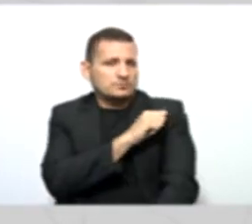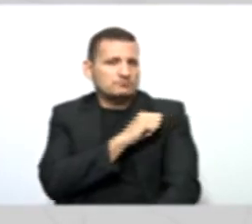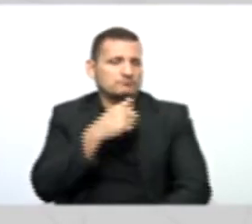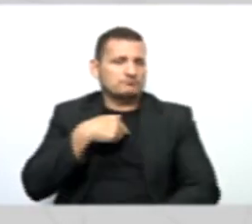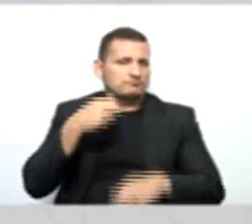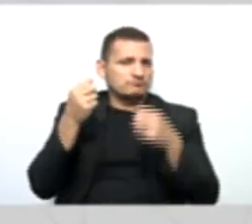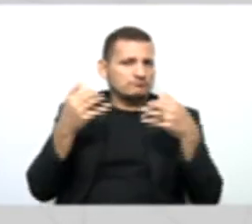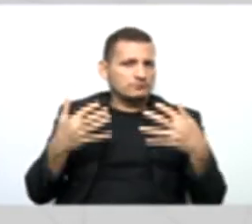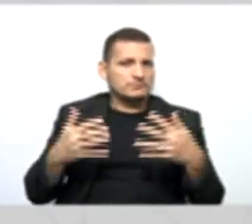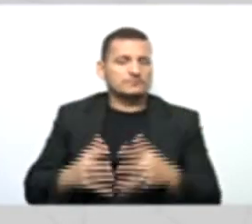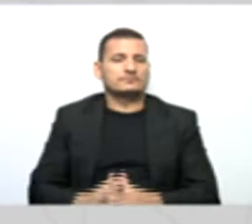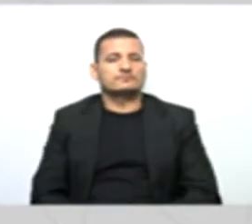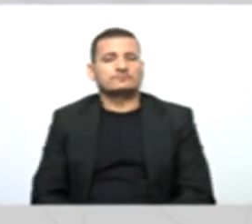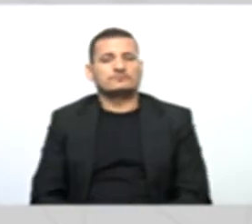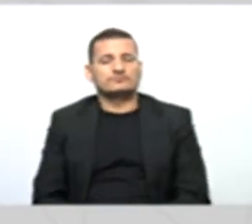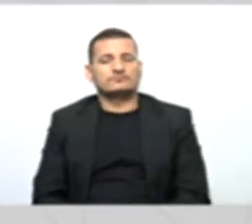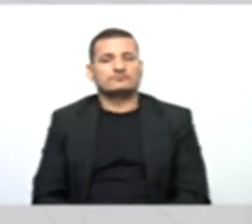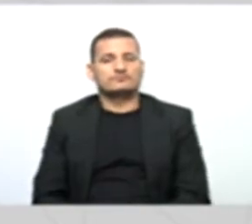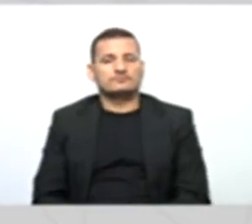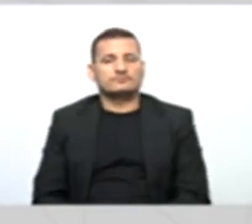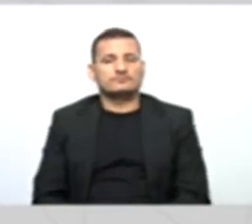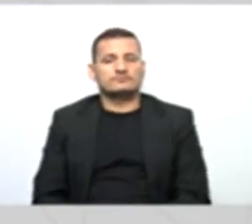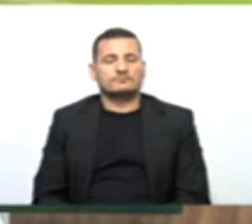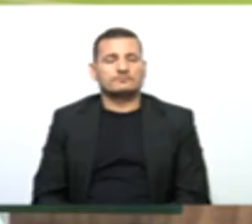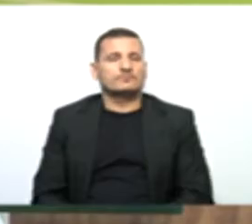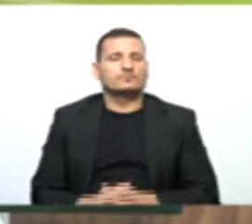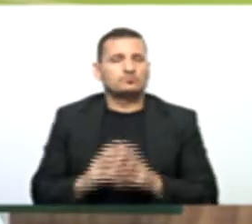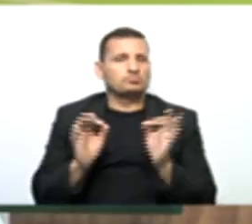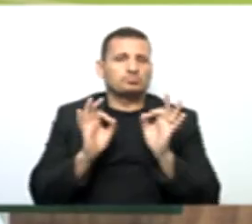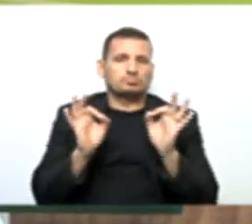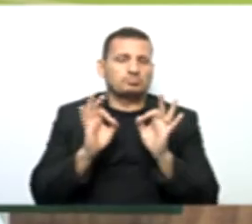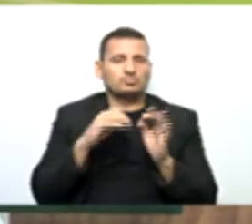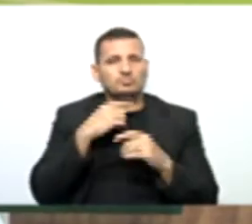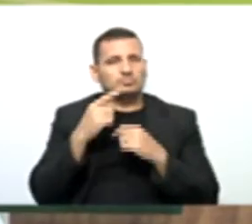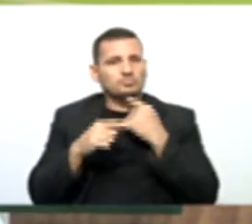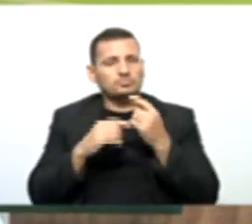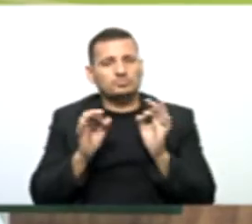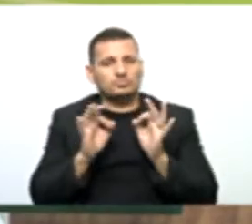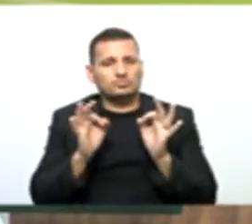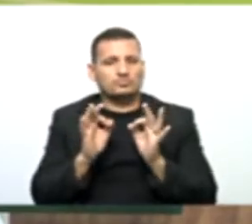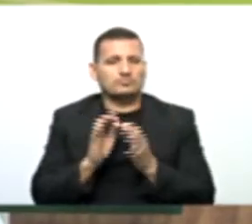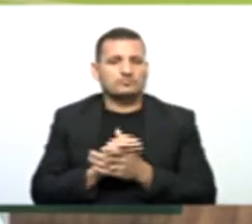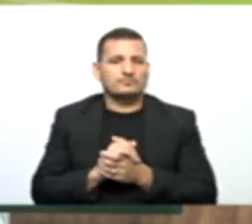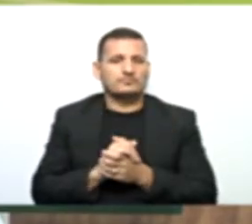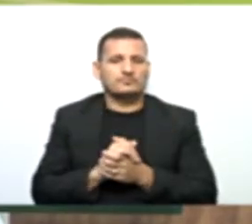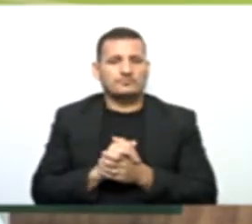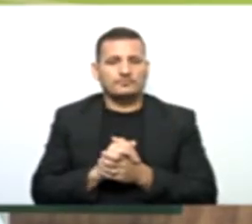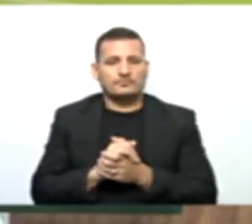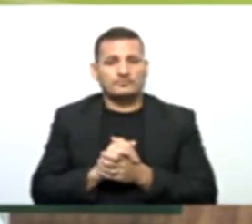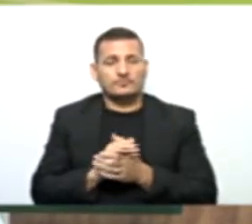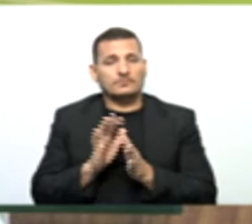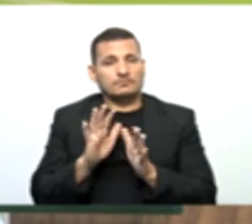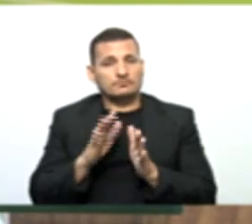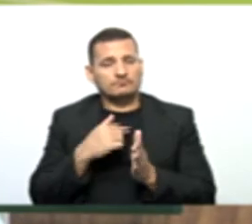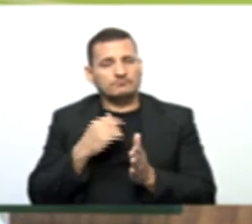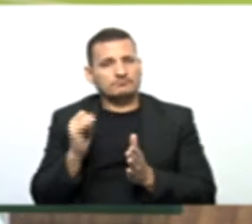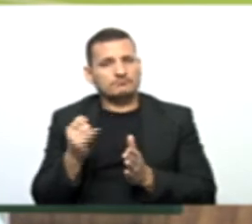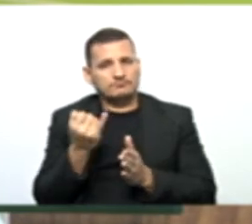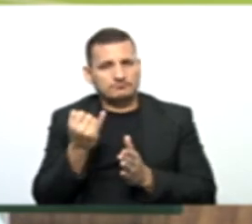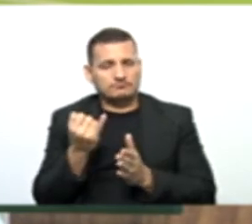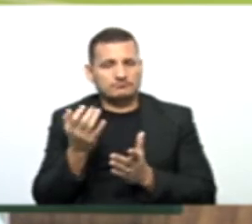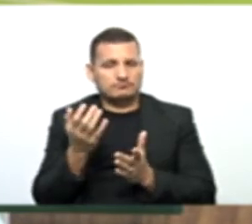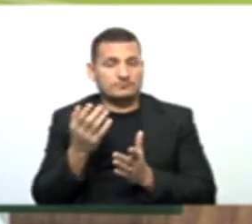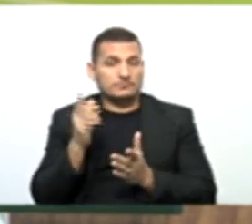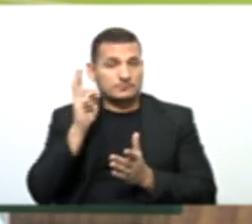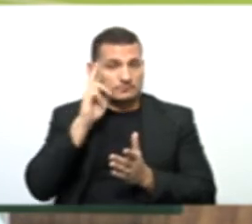de explicar aqui? No momento, nenhuma dúvida. Porém, eu queria aproveitar esse momento aqui